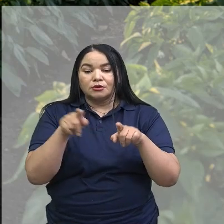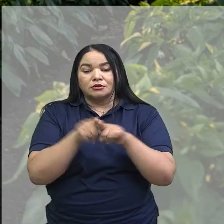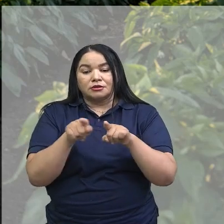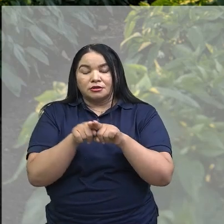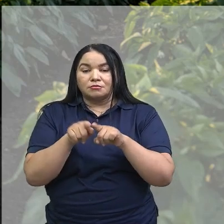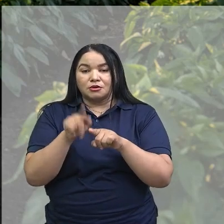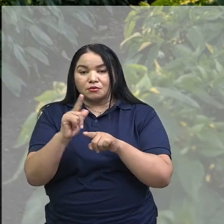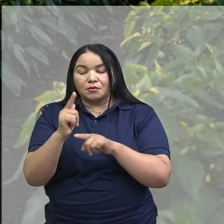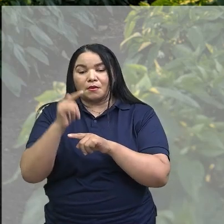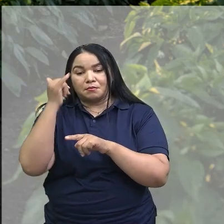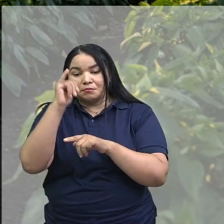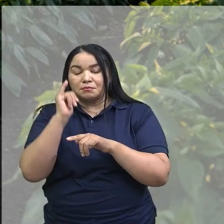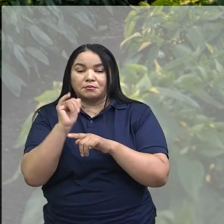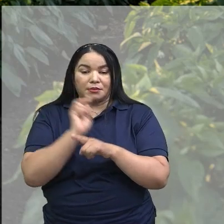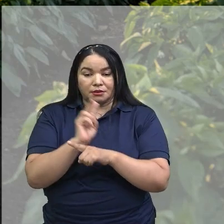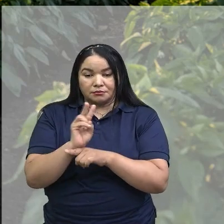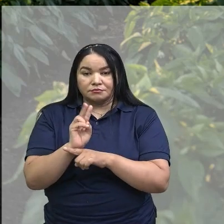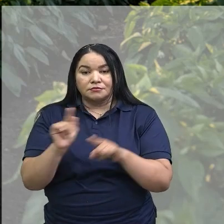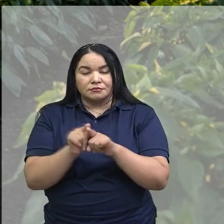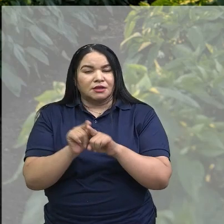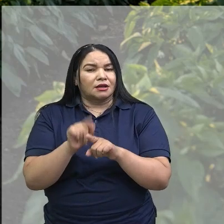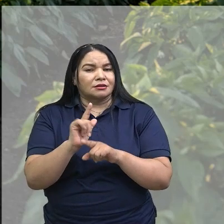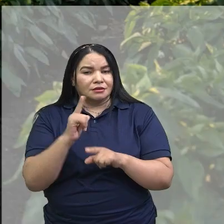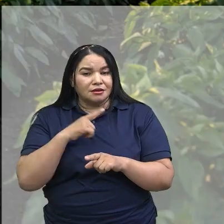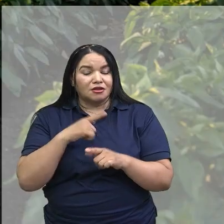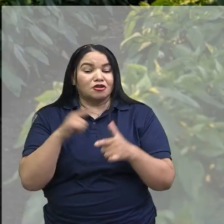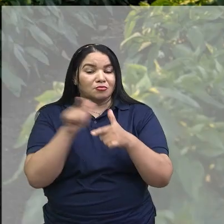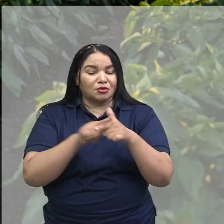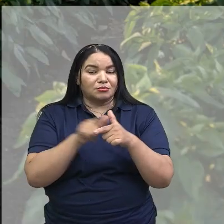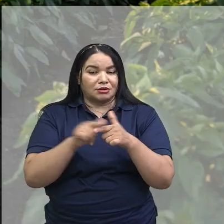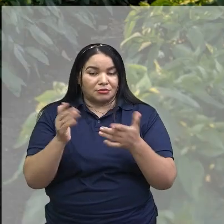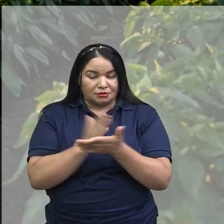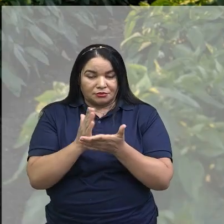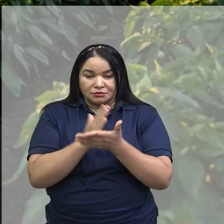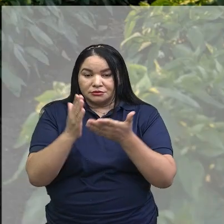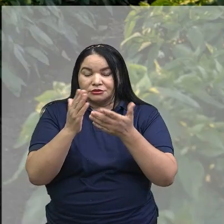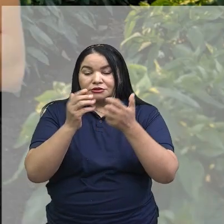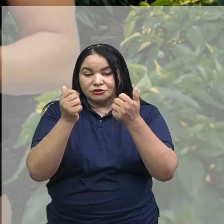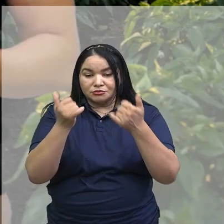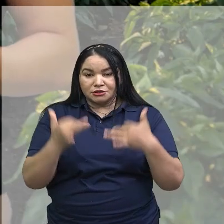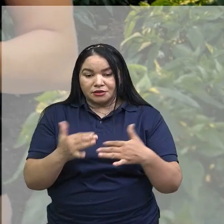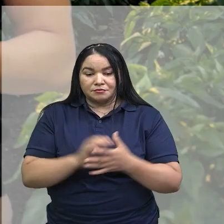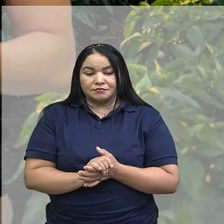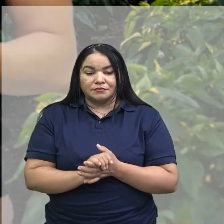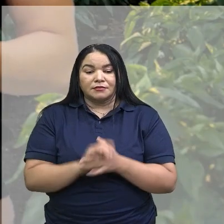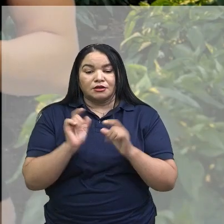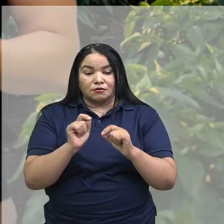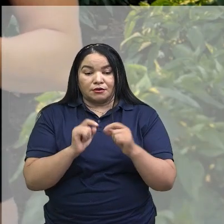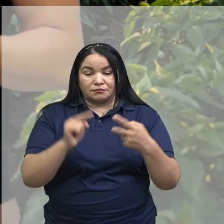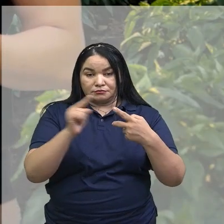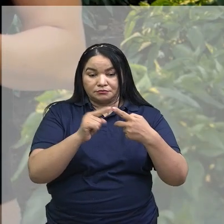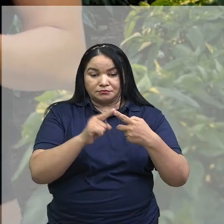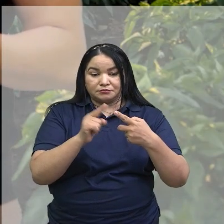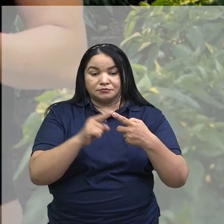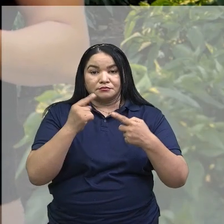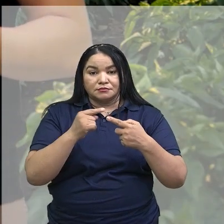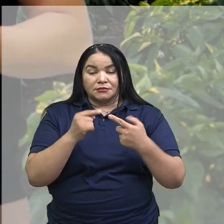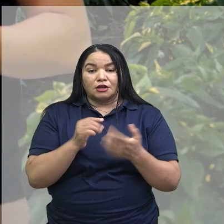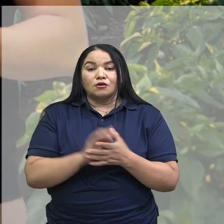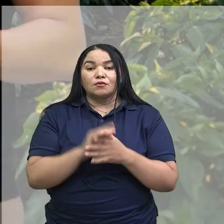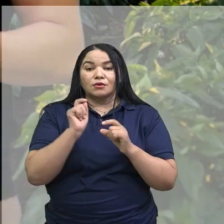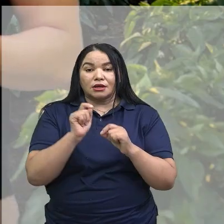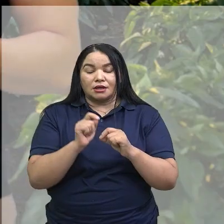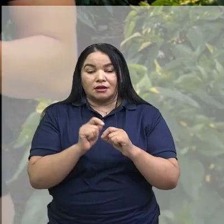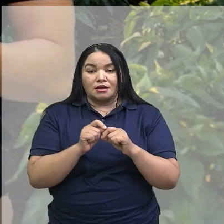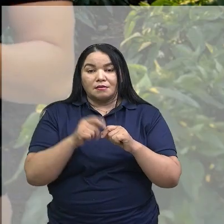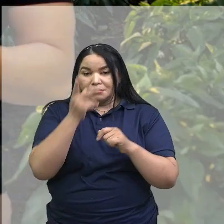vieram também problemas. E eu vou citar aqui para vocês alguns, como por exemplo a intensificação do êxodo rural, saída